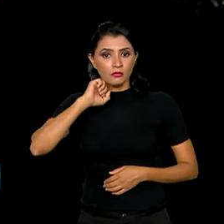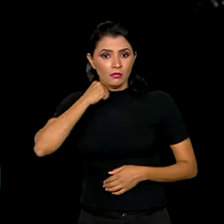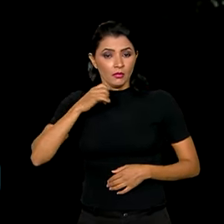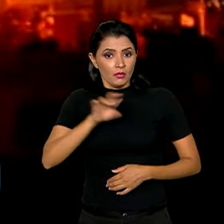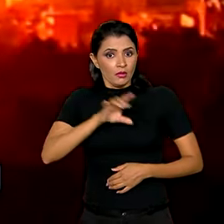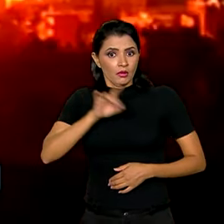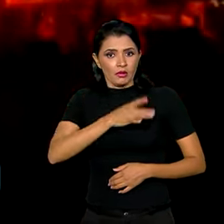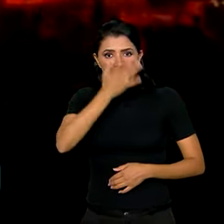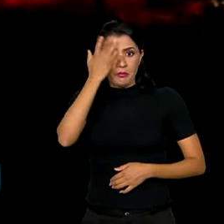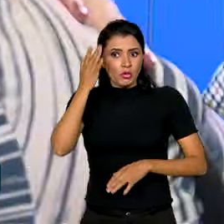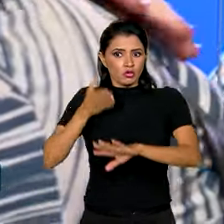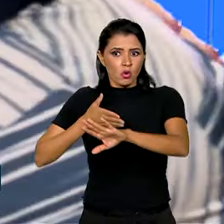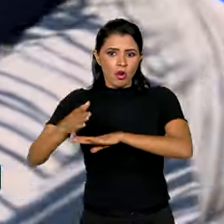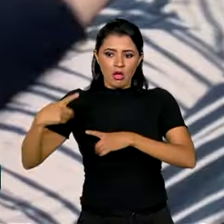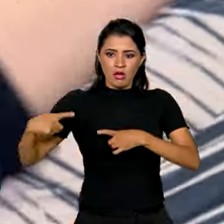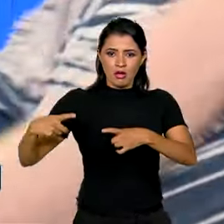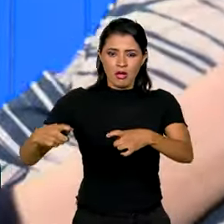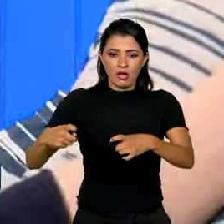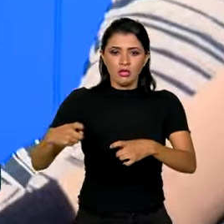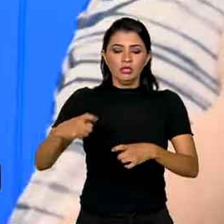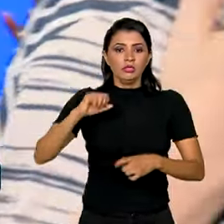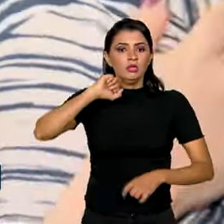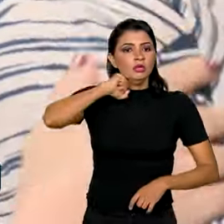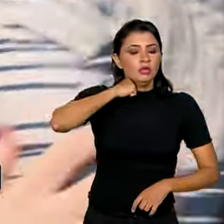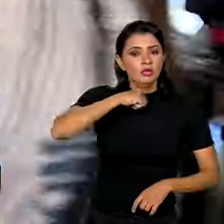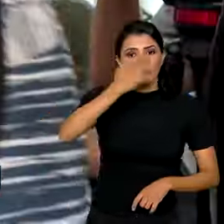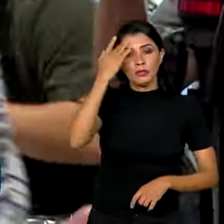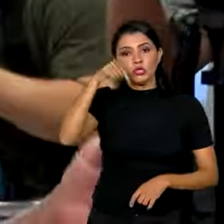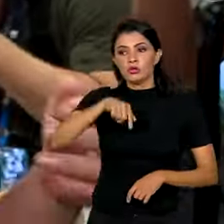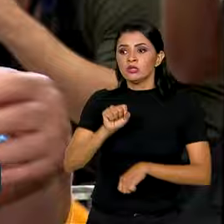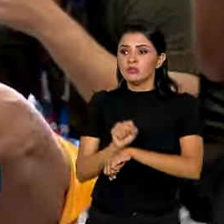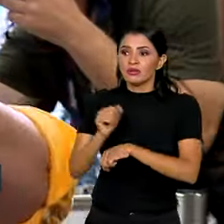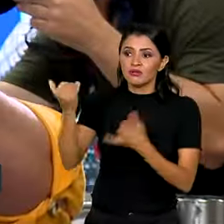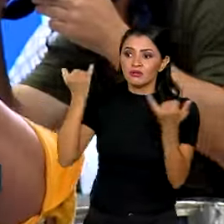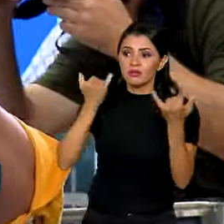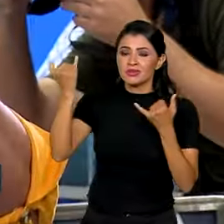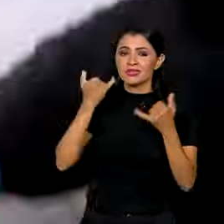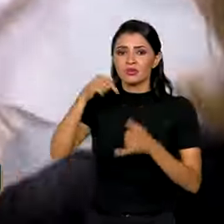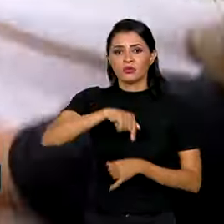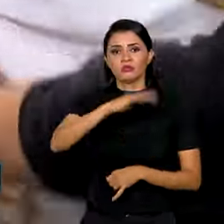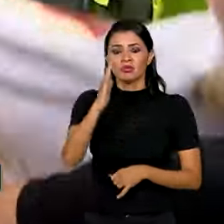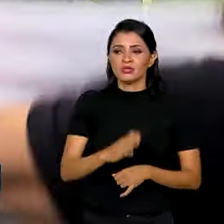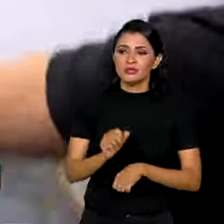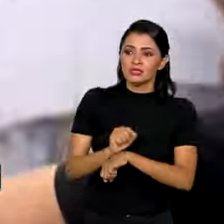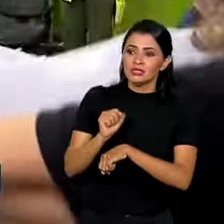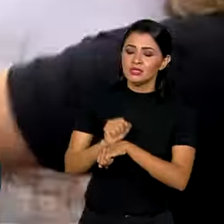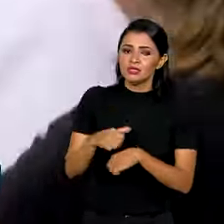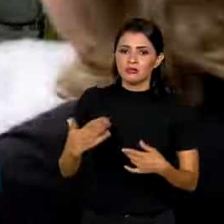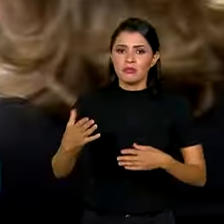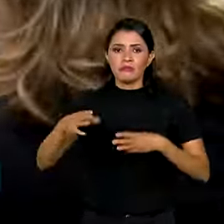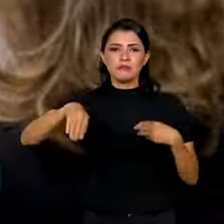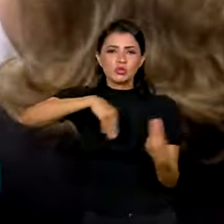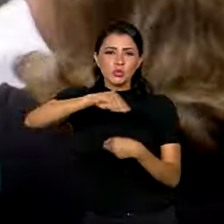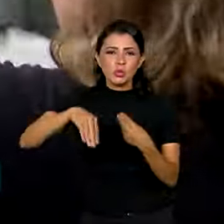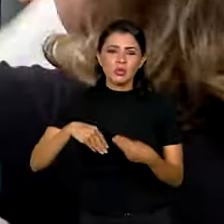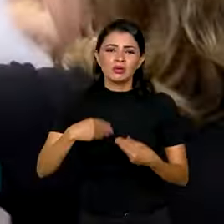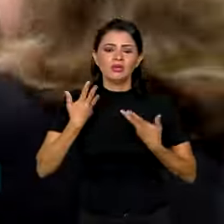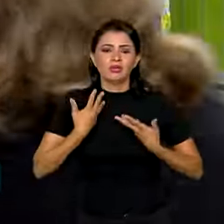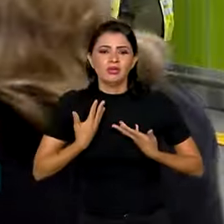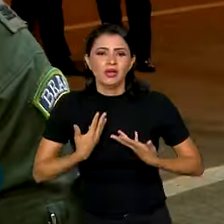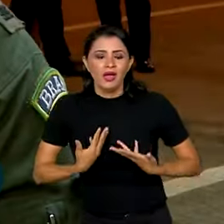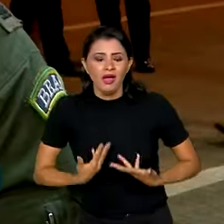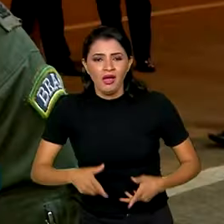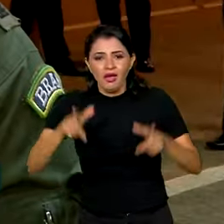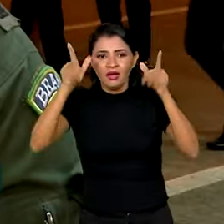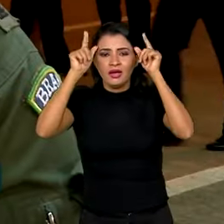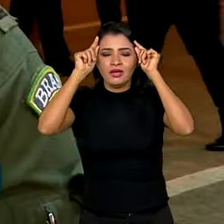estavam no meio do conflito e tensão para os que esperavam notícias do lado de cá. Uma mistura de cansaço e